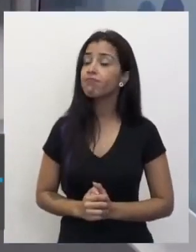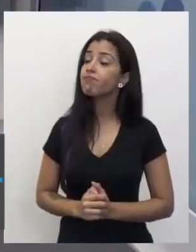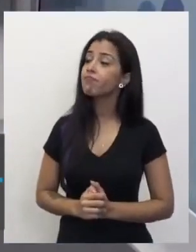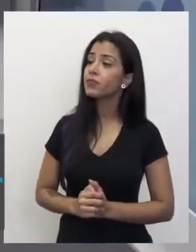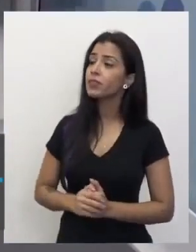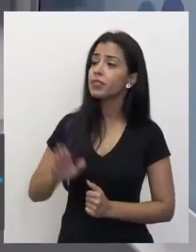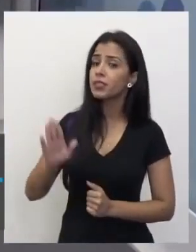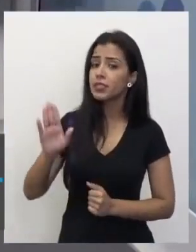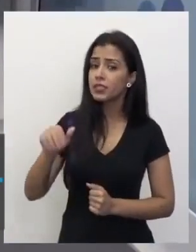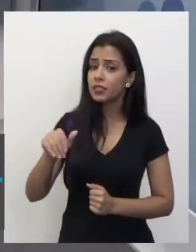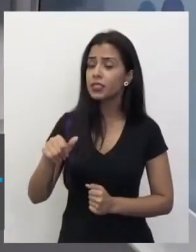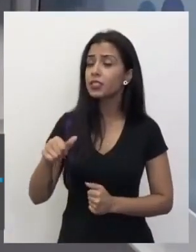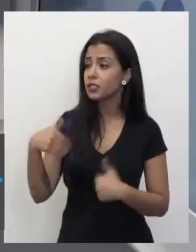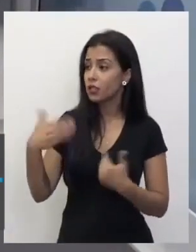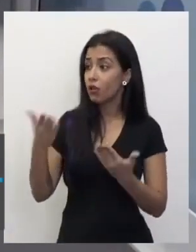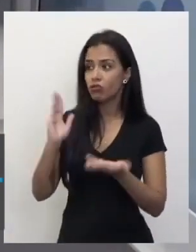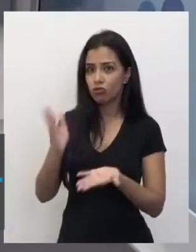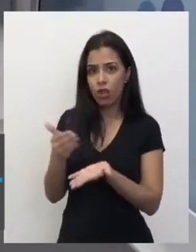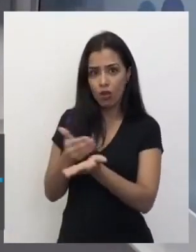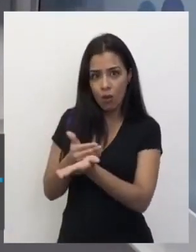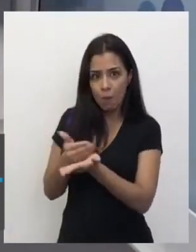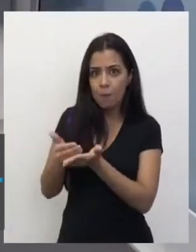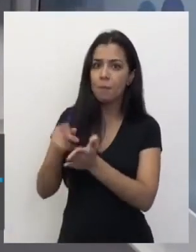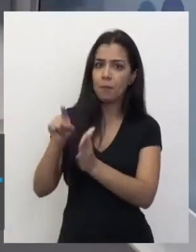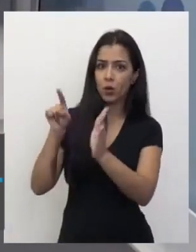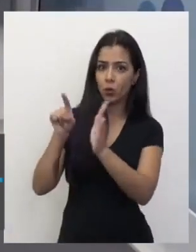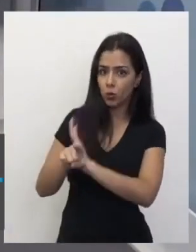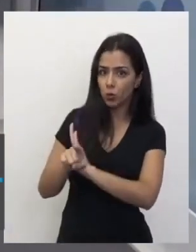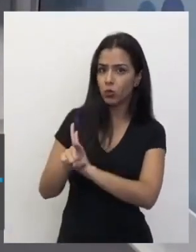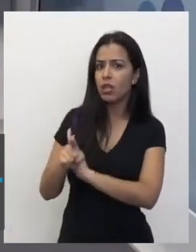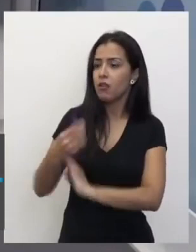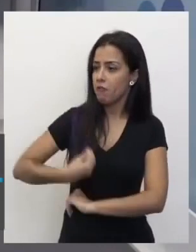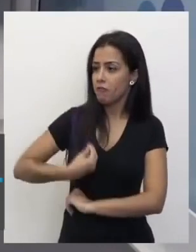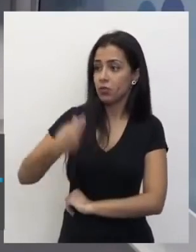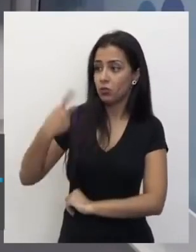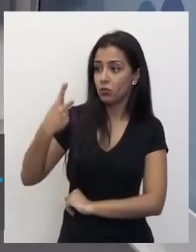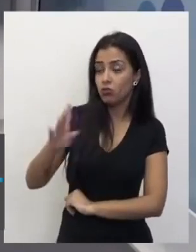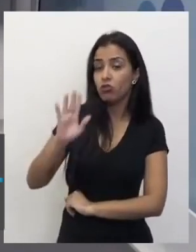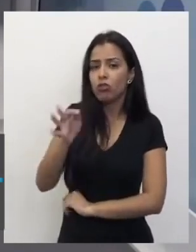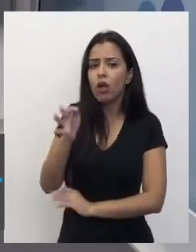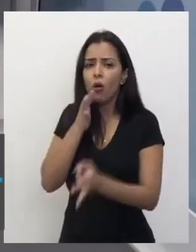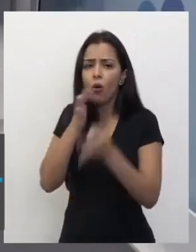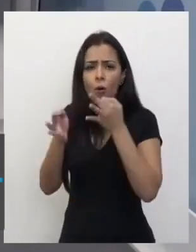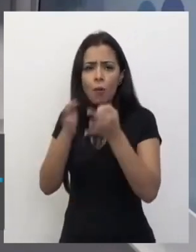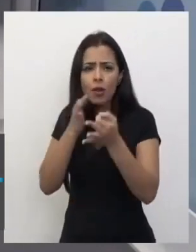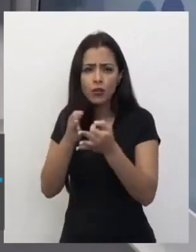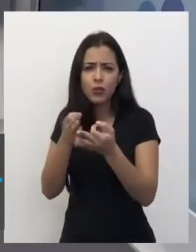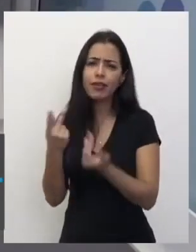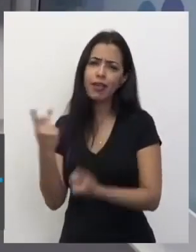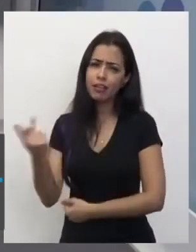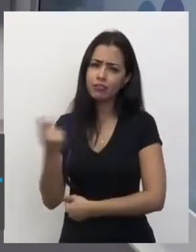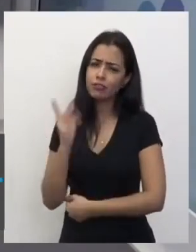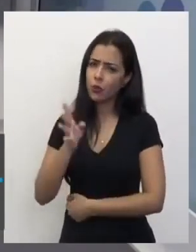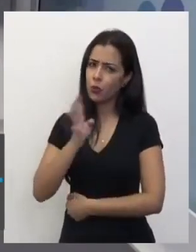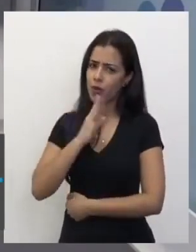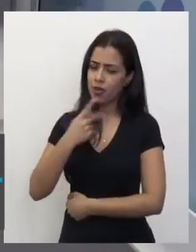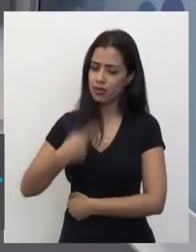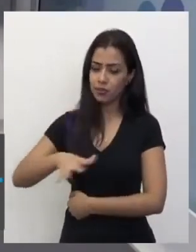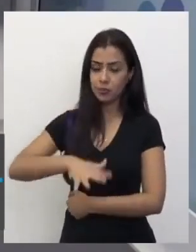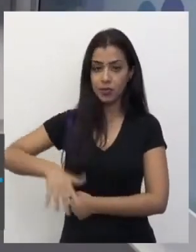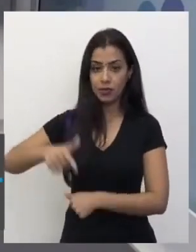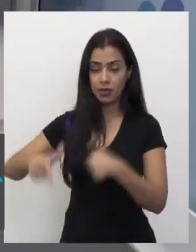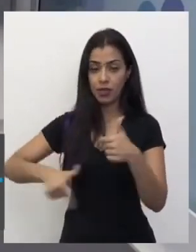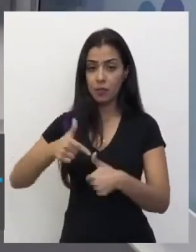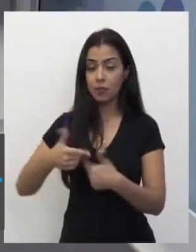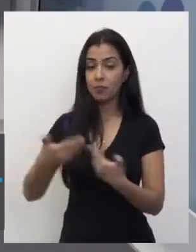Professora de Joel, já fiz então a introdução, falei um pouquinho sobre sua vida, nós já comentamos que já nos conhecemos aqui no local de trabalho. E a